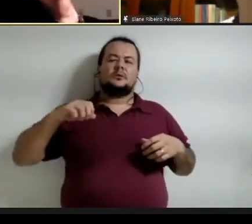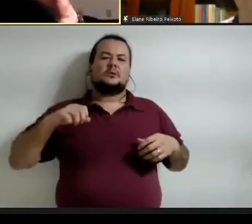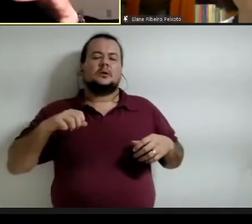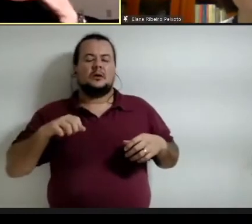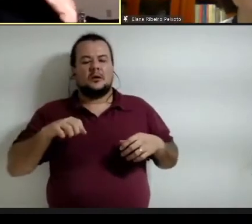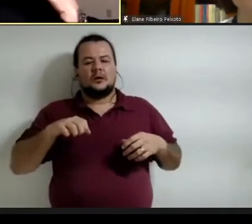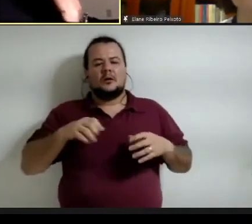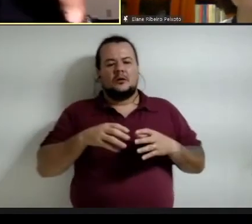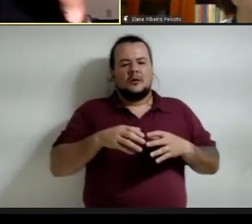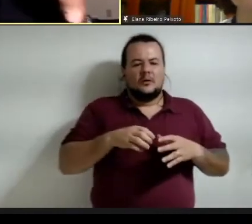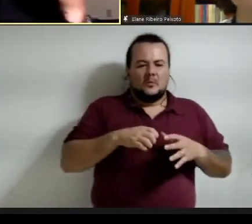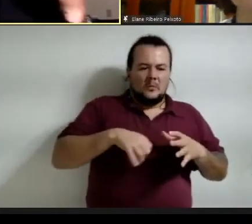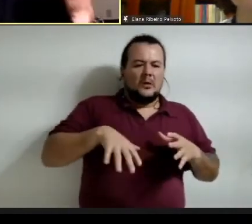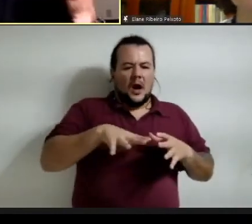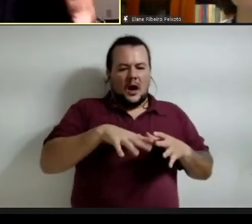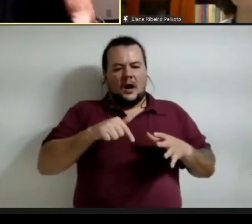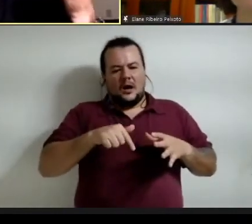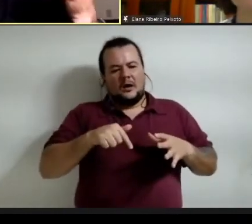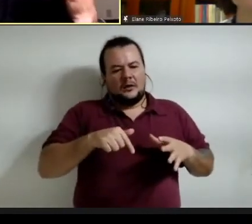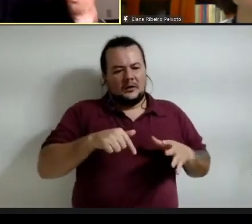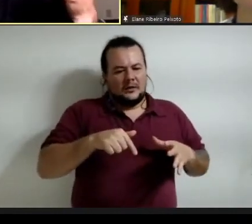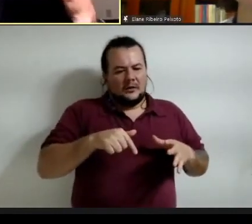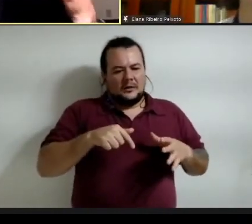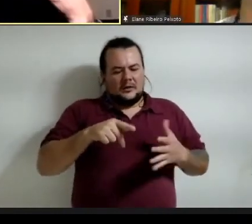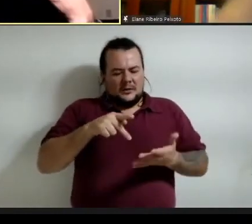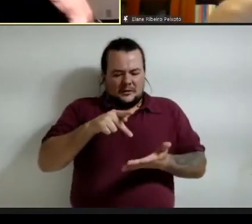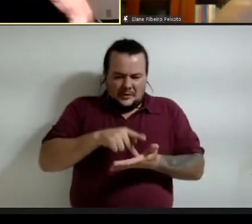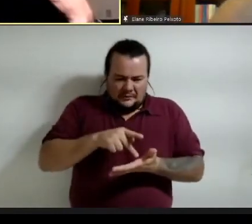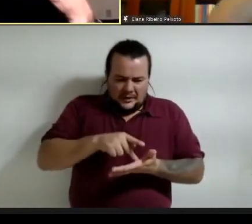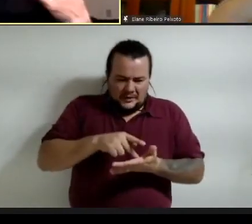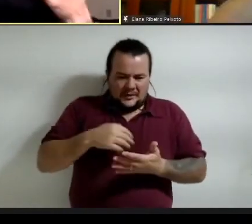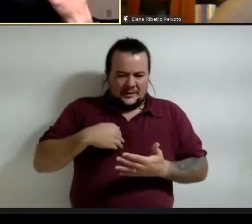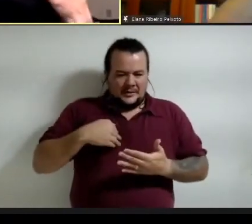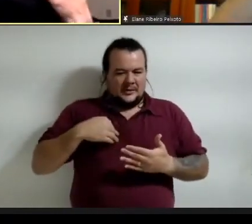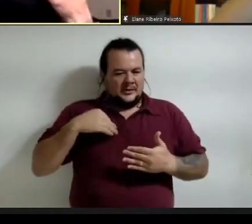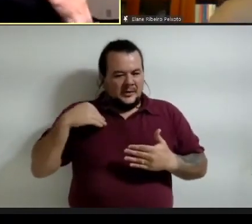A gente, na verdade, de ter uma posição privilegiada igual a gente tem